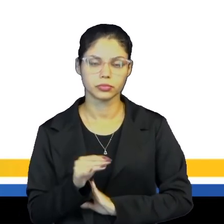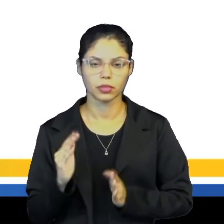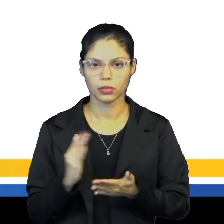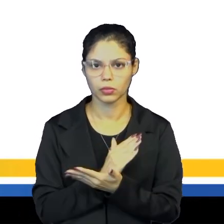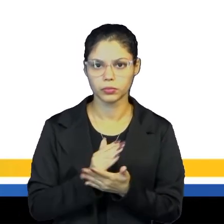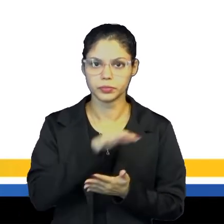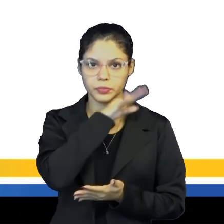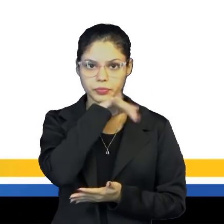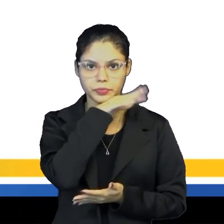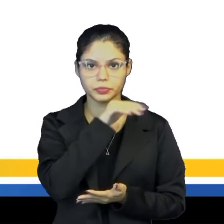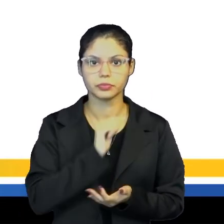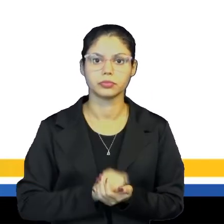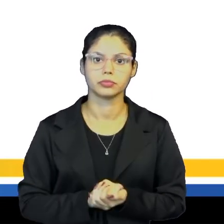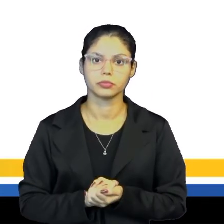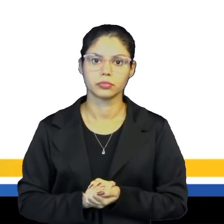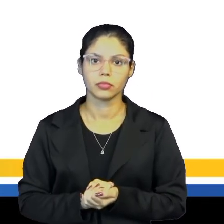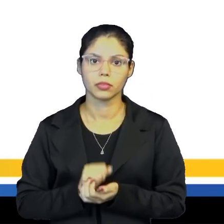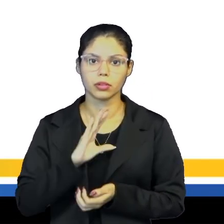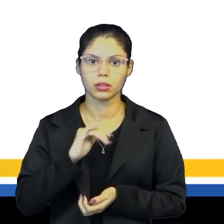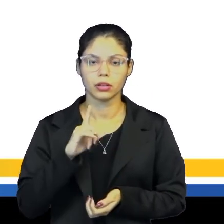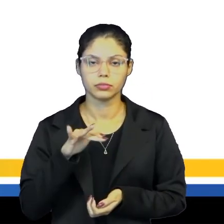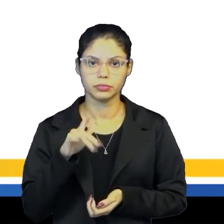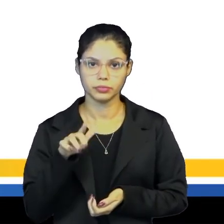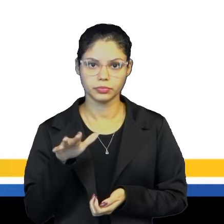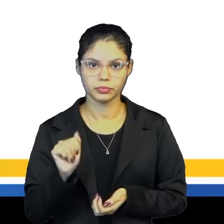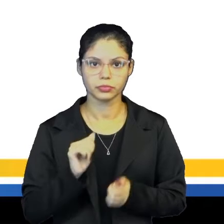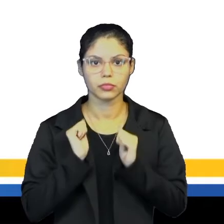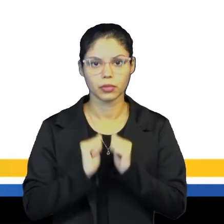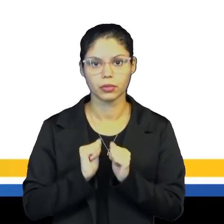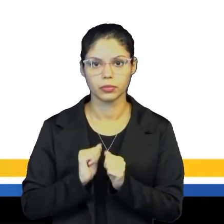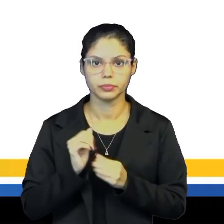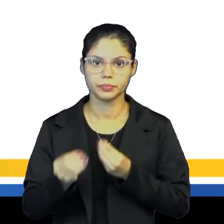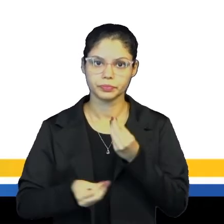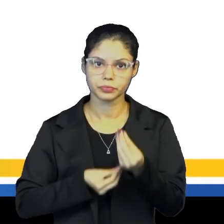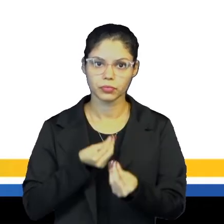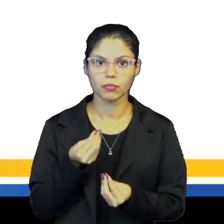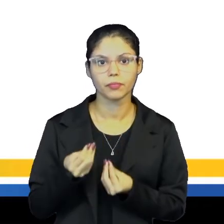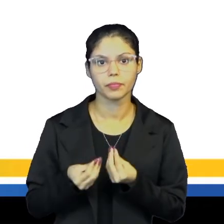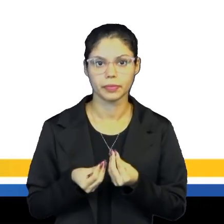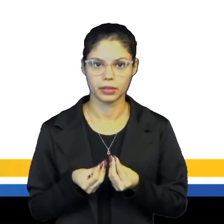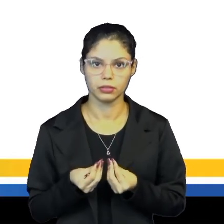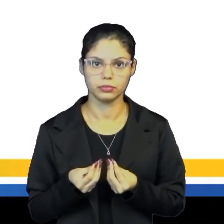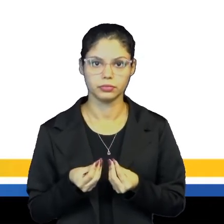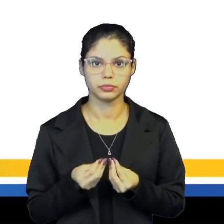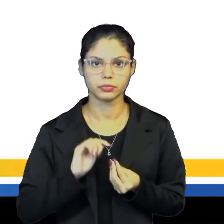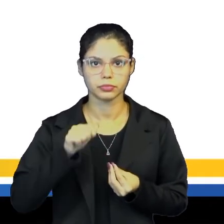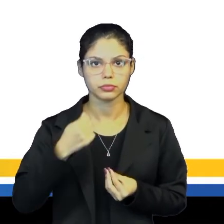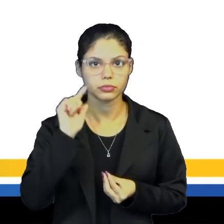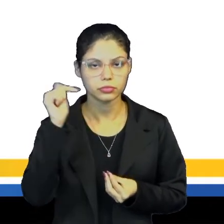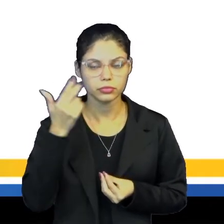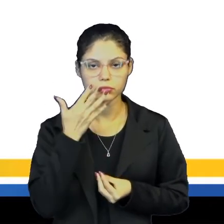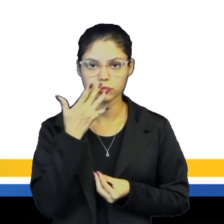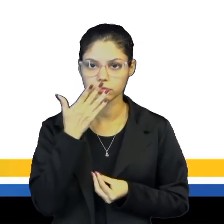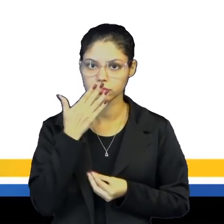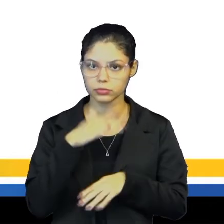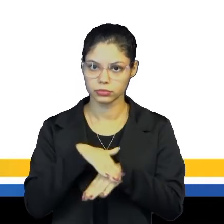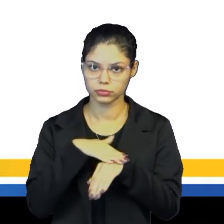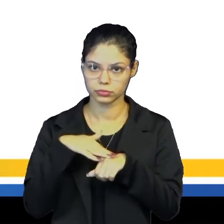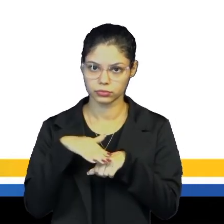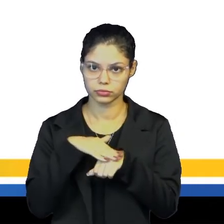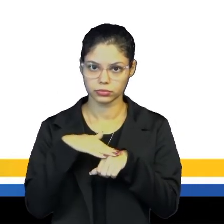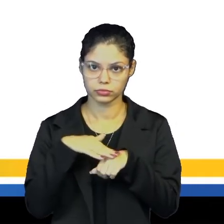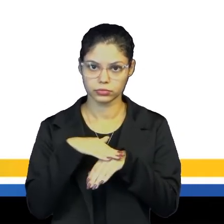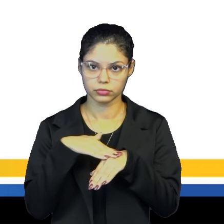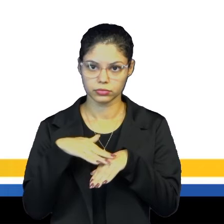alguns animais, como o camaleão, pode ser modificada quando ele simula outra cor de pele, né?